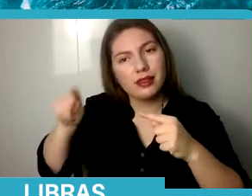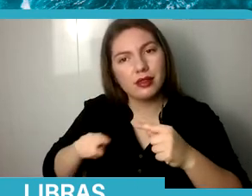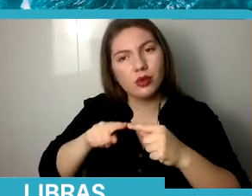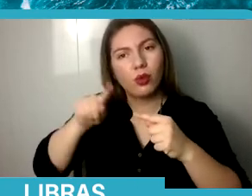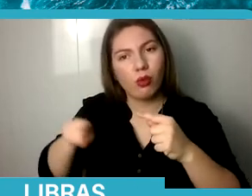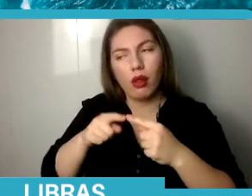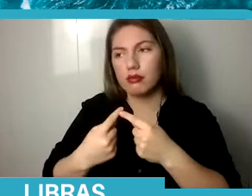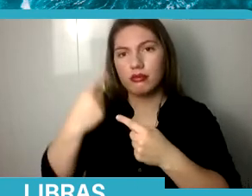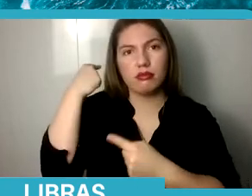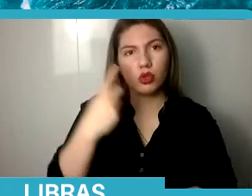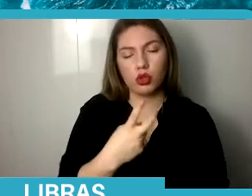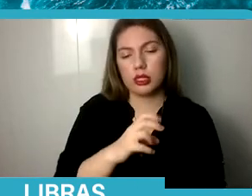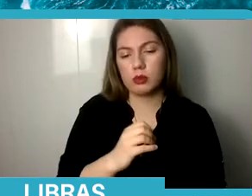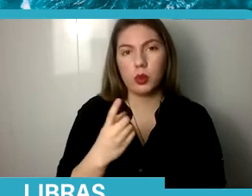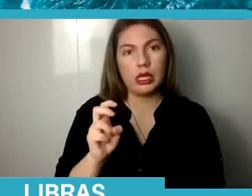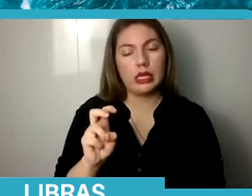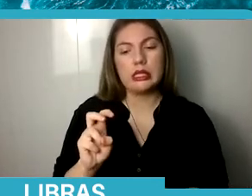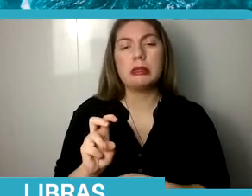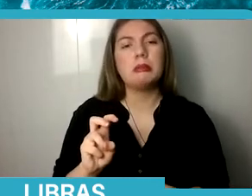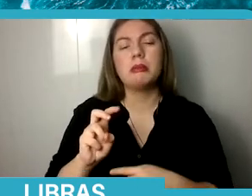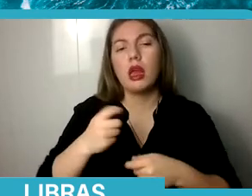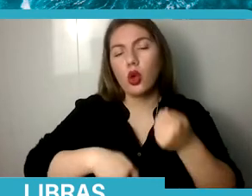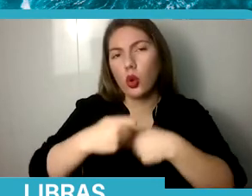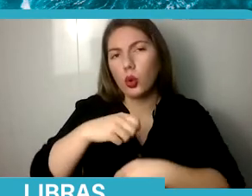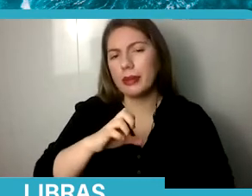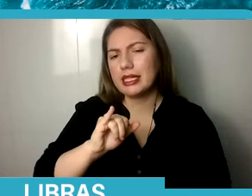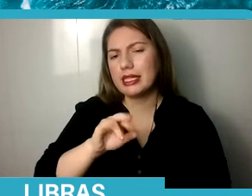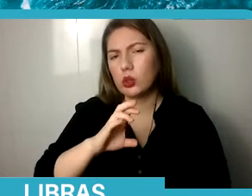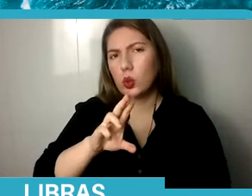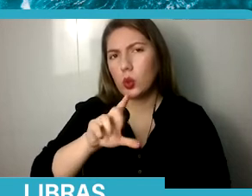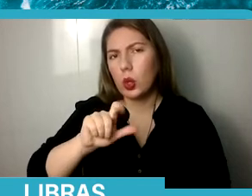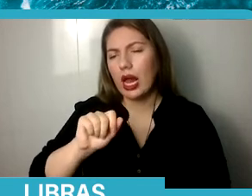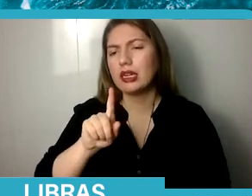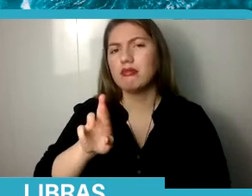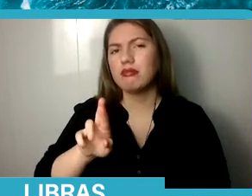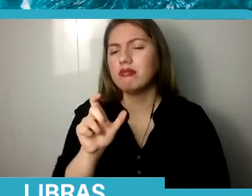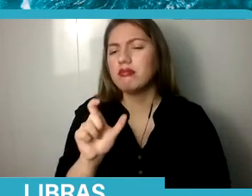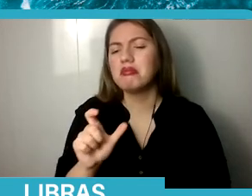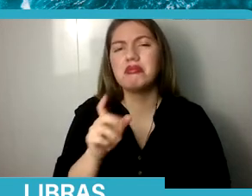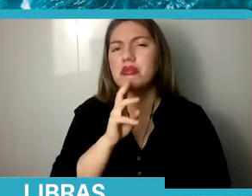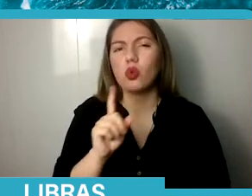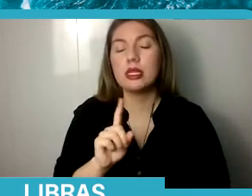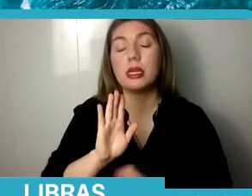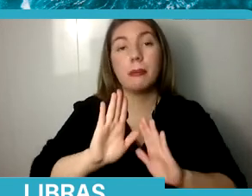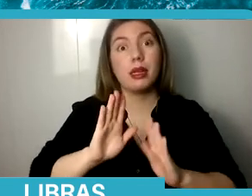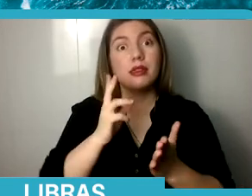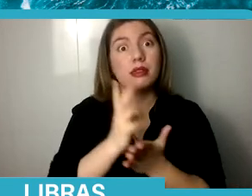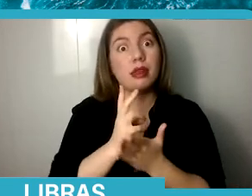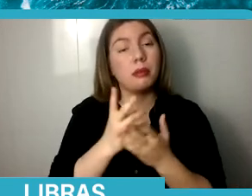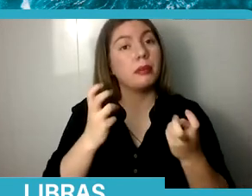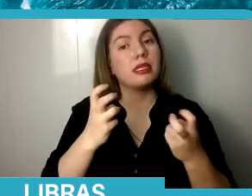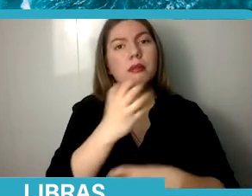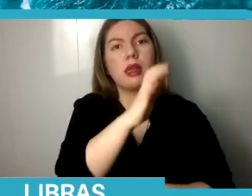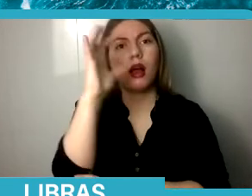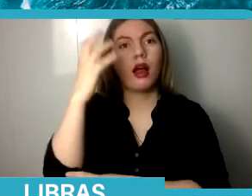dizer que eu não conhecia esse termo mas eu tenho que olhei para positiva desculpa a natureza